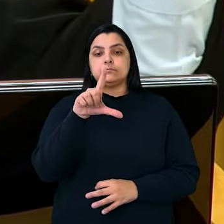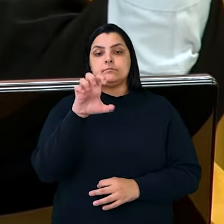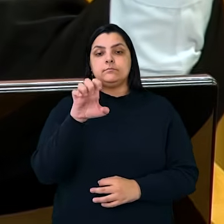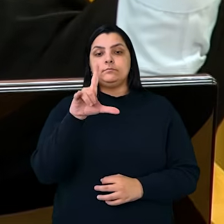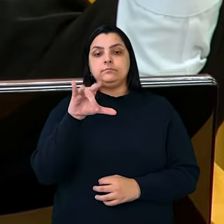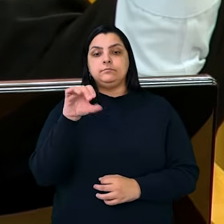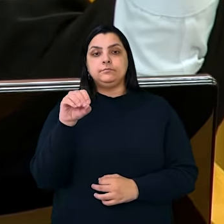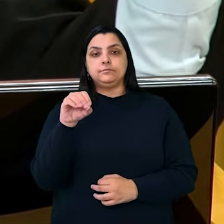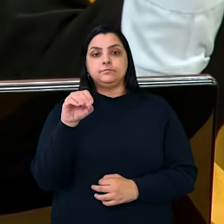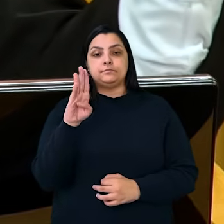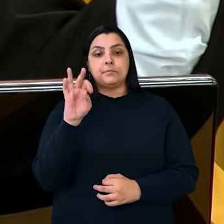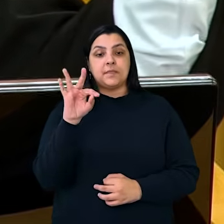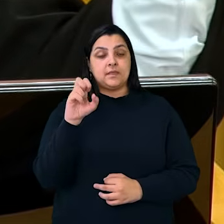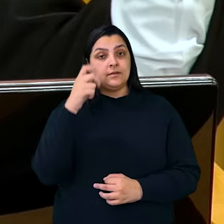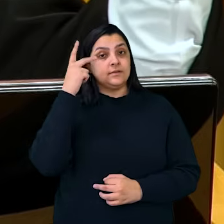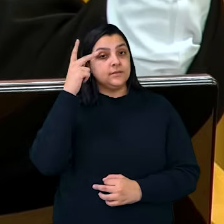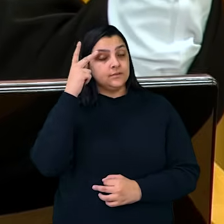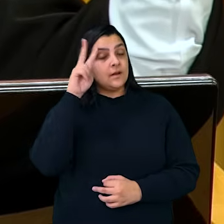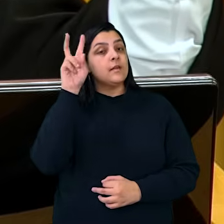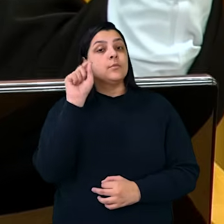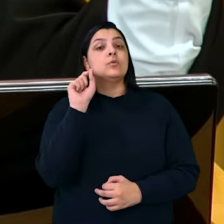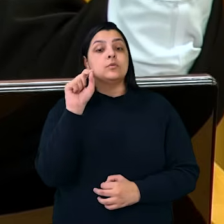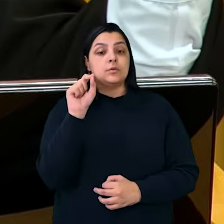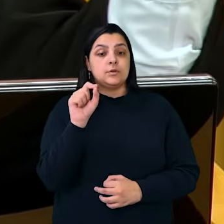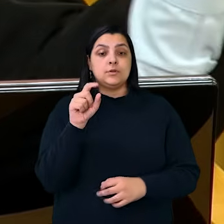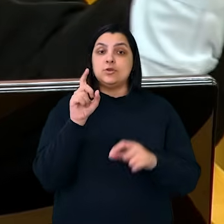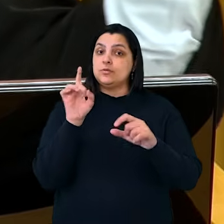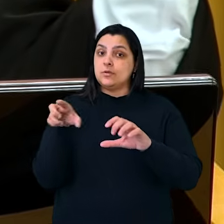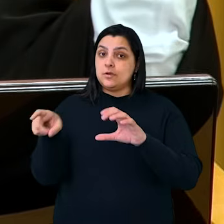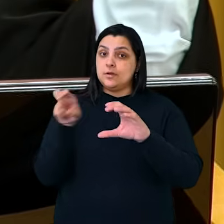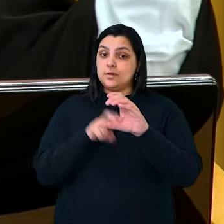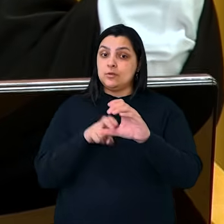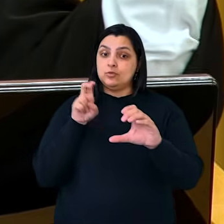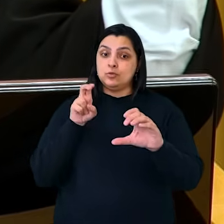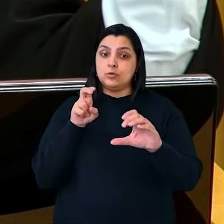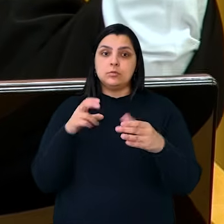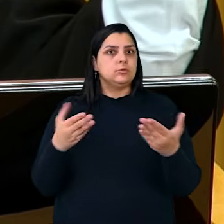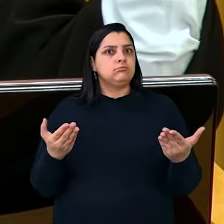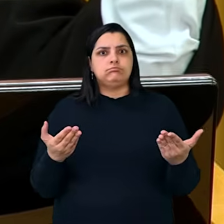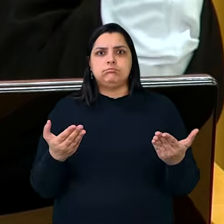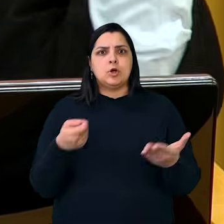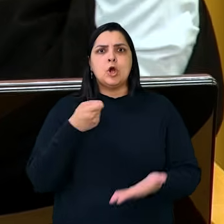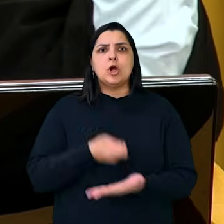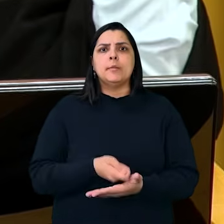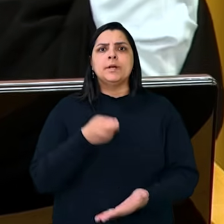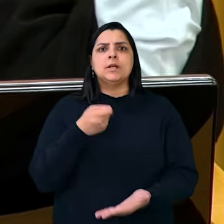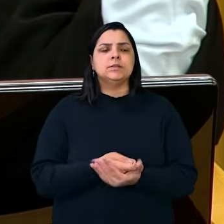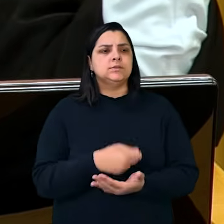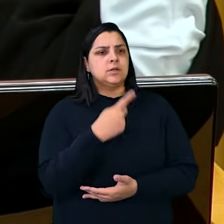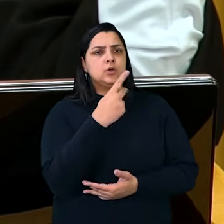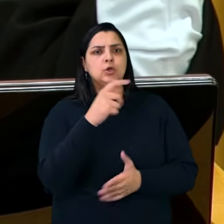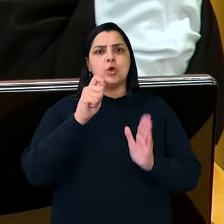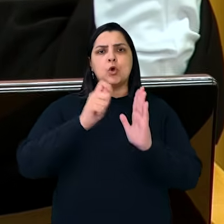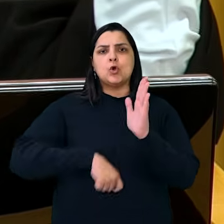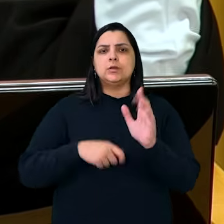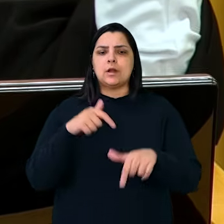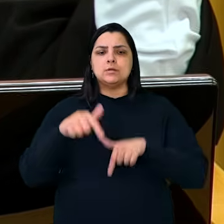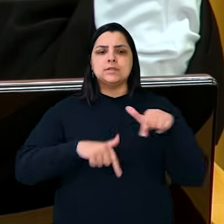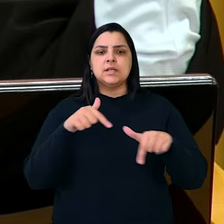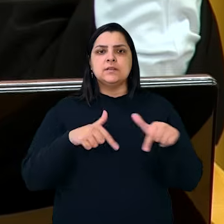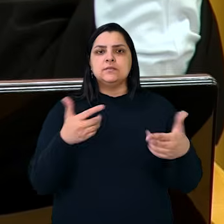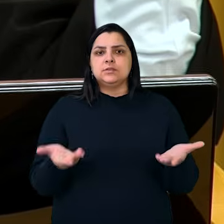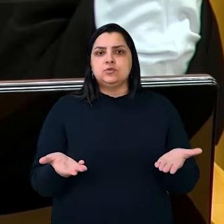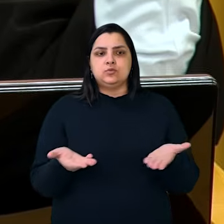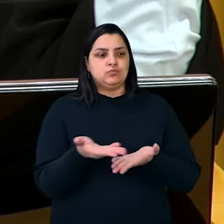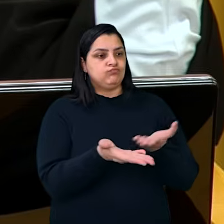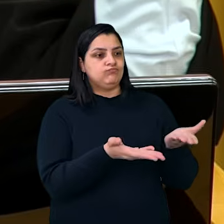Lélio Bentes Corrêa. Ele entendeu que o fato de o profissional ser autônomo não afasta os deveres inerentes ao contrato de prestação